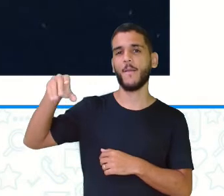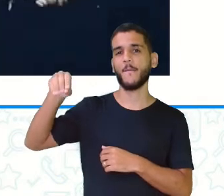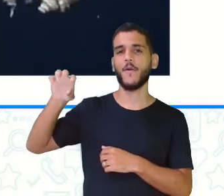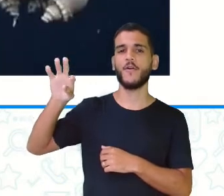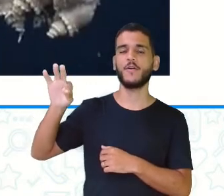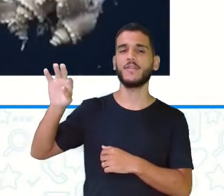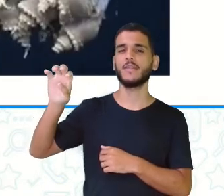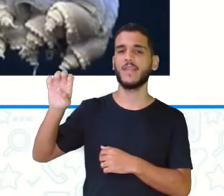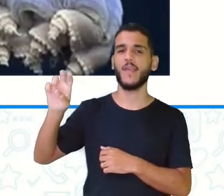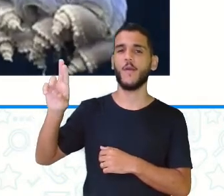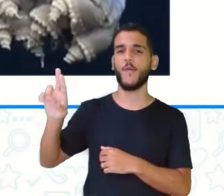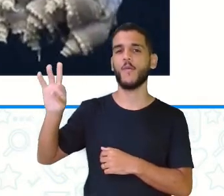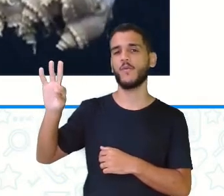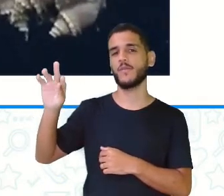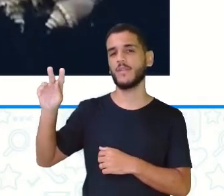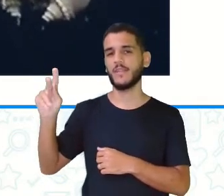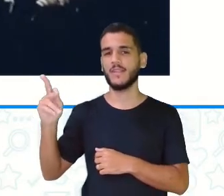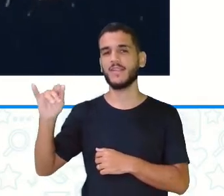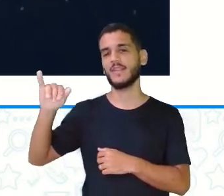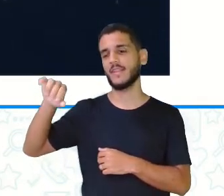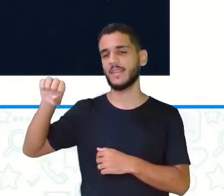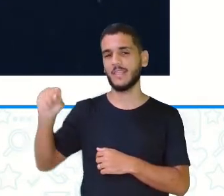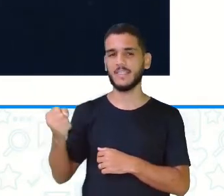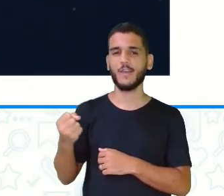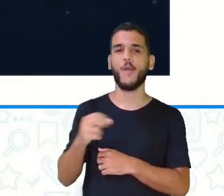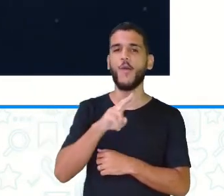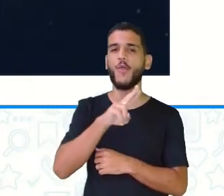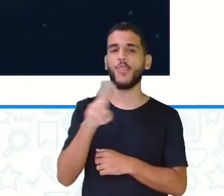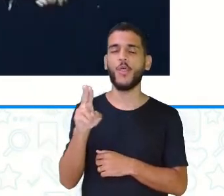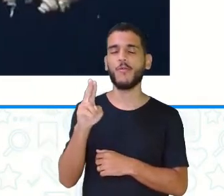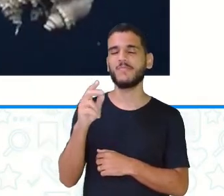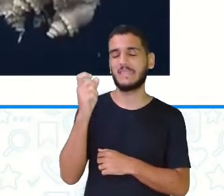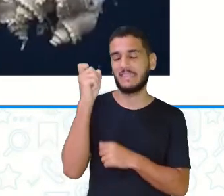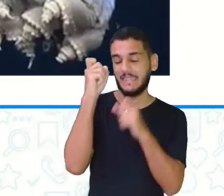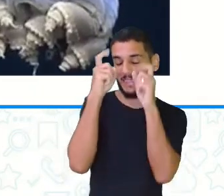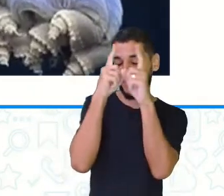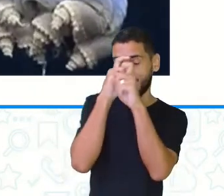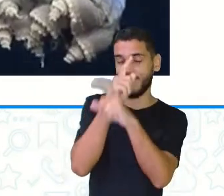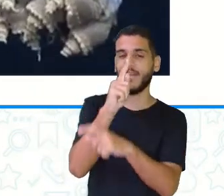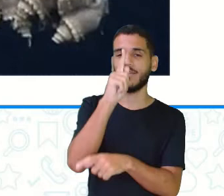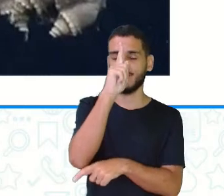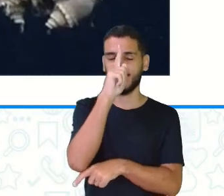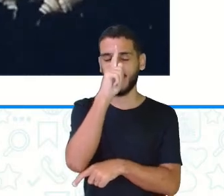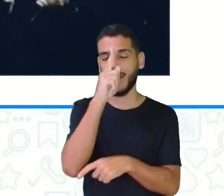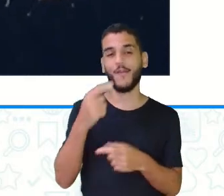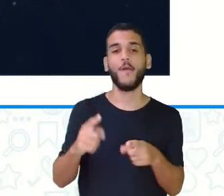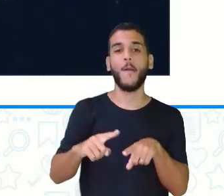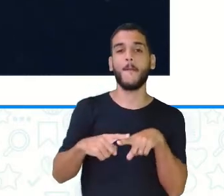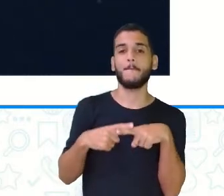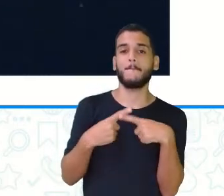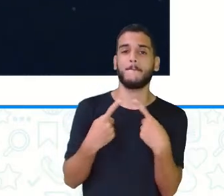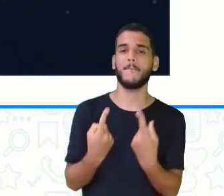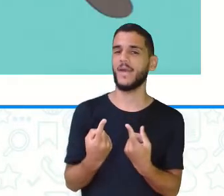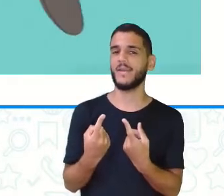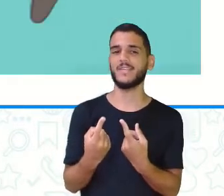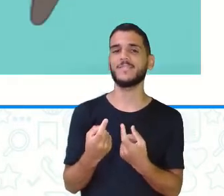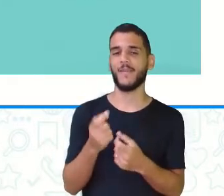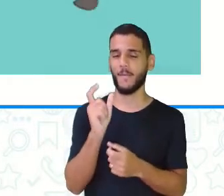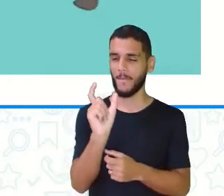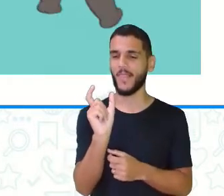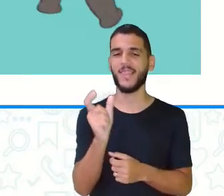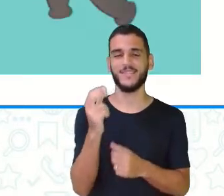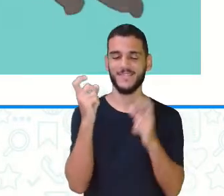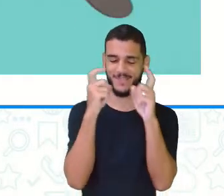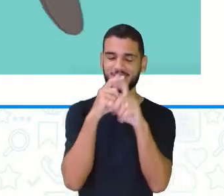Grimpoteutes. Grimpoteutes é um nome bem difícil, que é um nome grego, aí fica um pouco difícil para a gente poder pronunciar. E